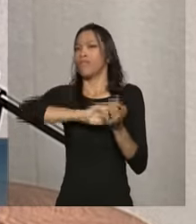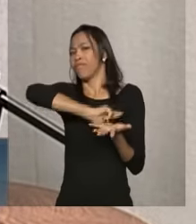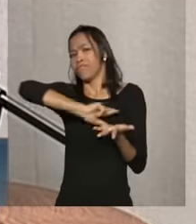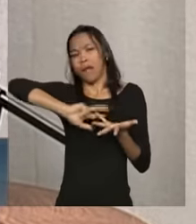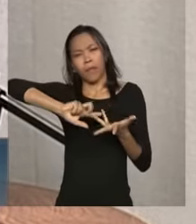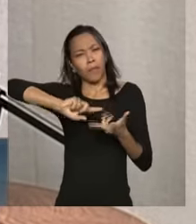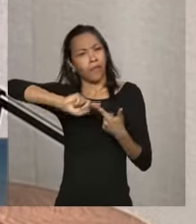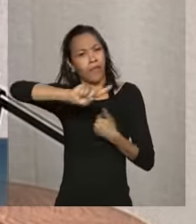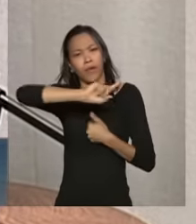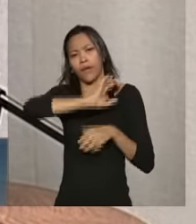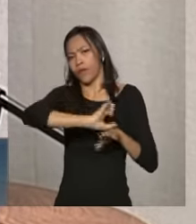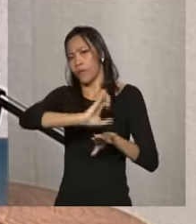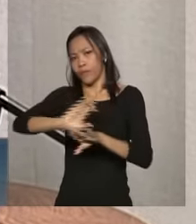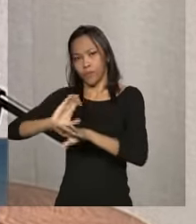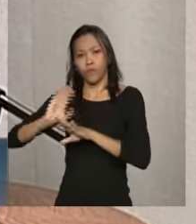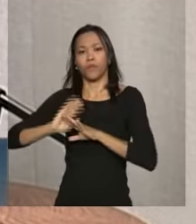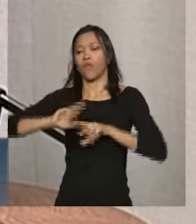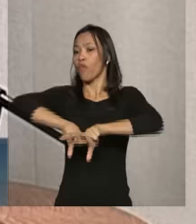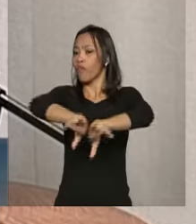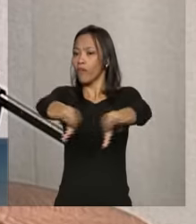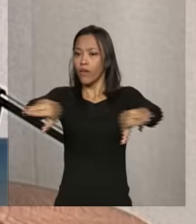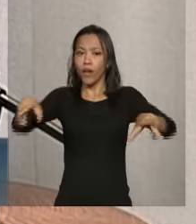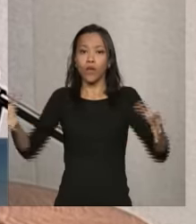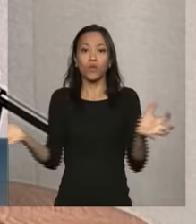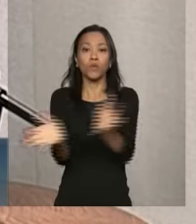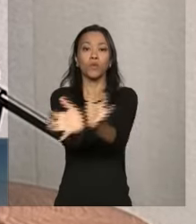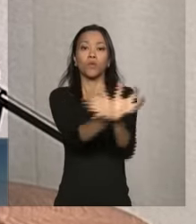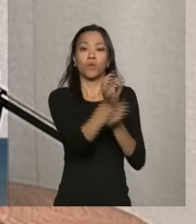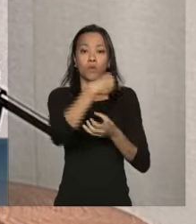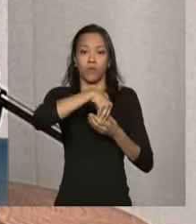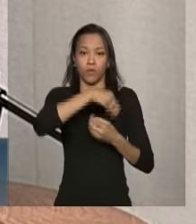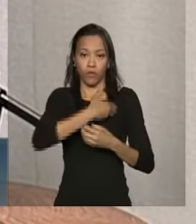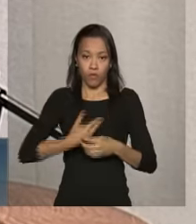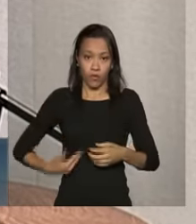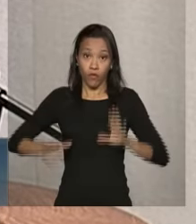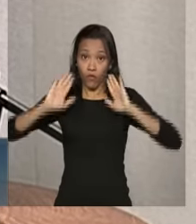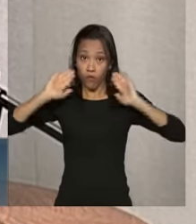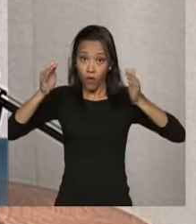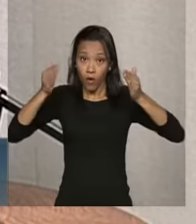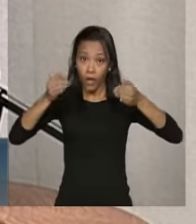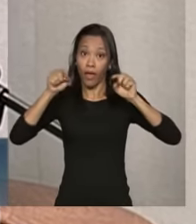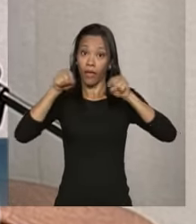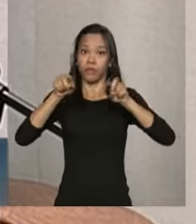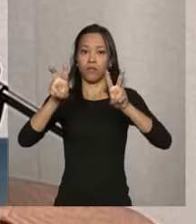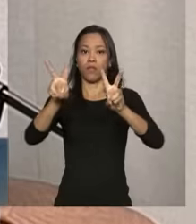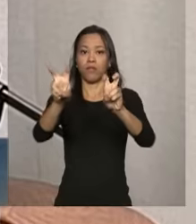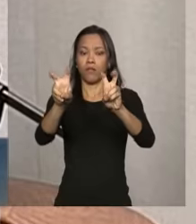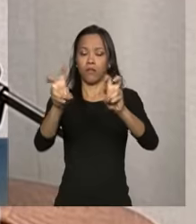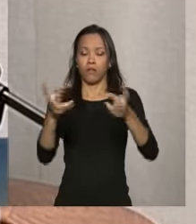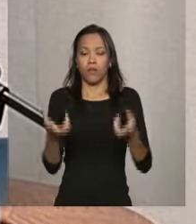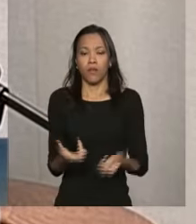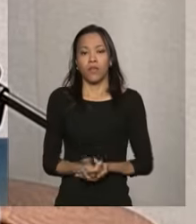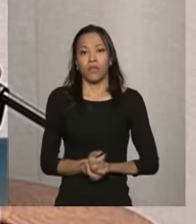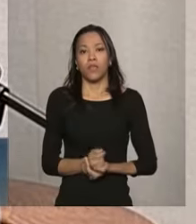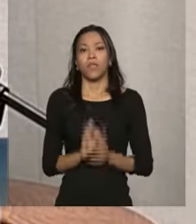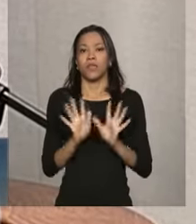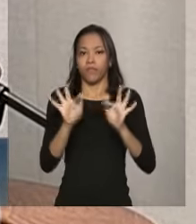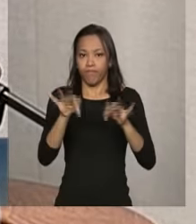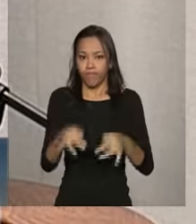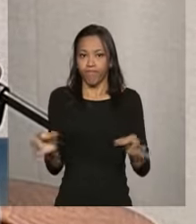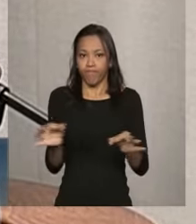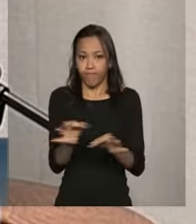os os órgãos públicos envolvidos no tema e definitivamente